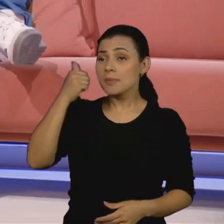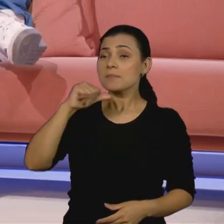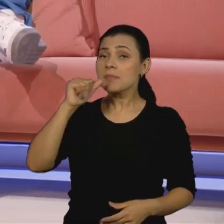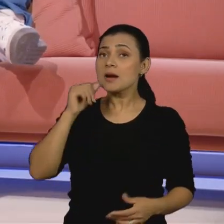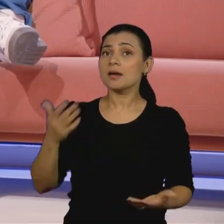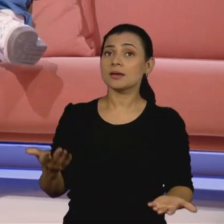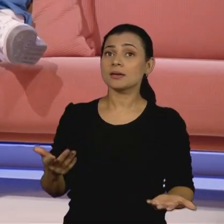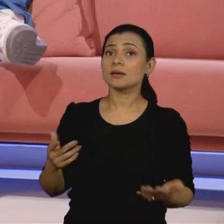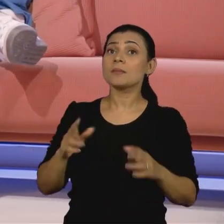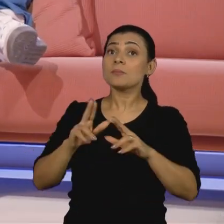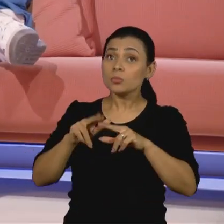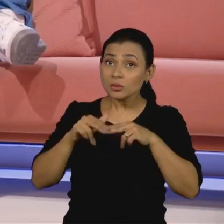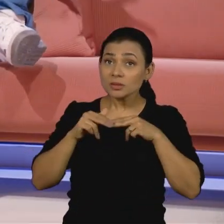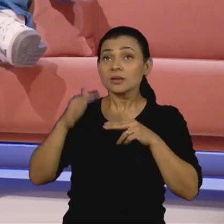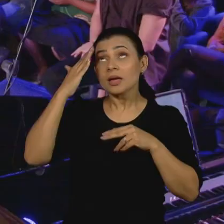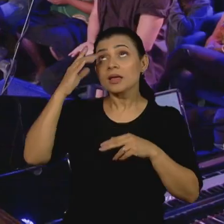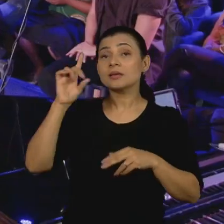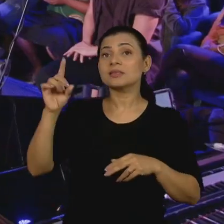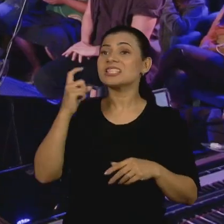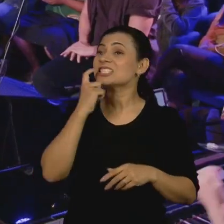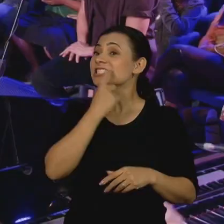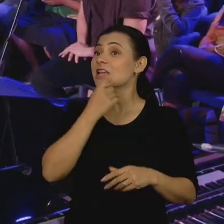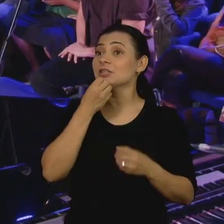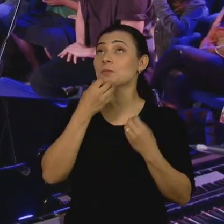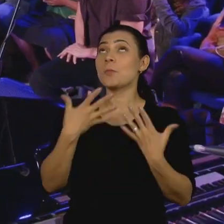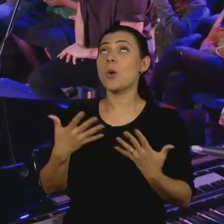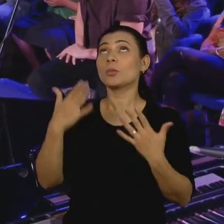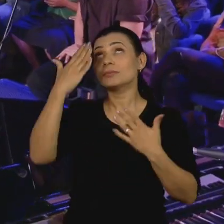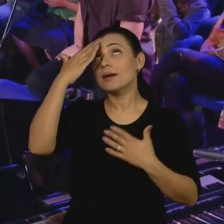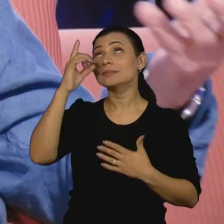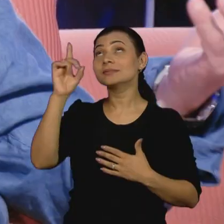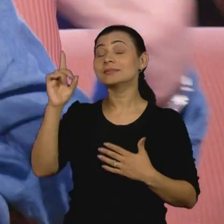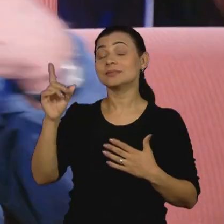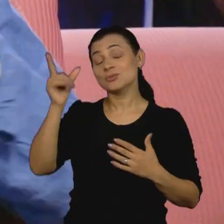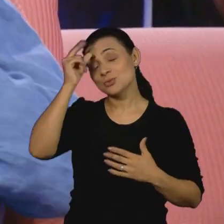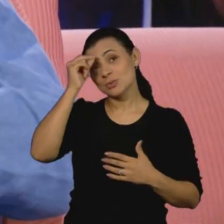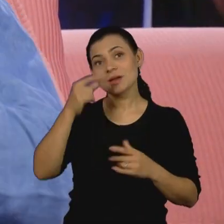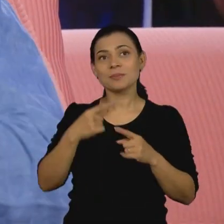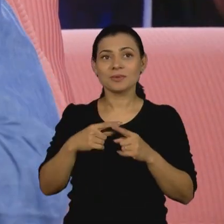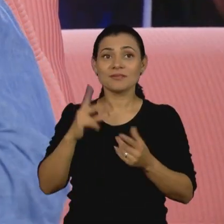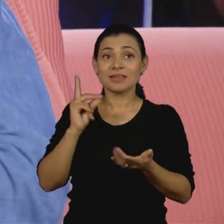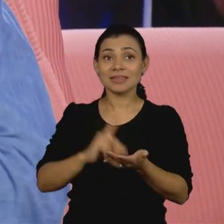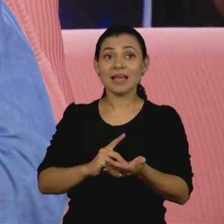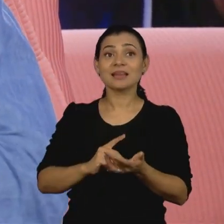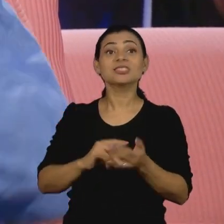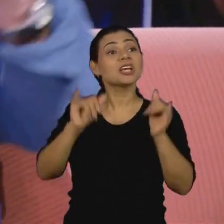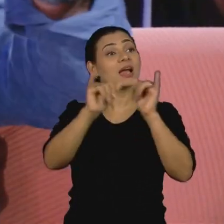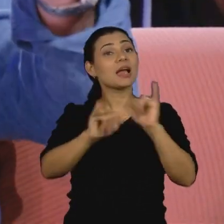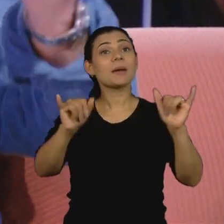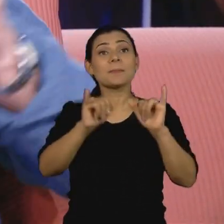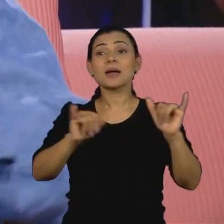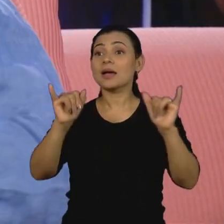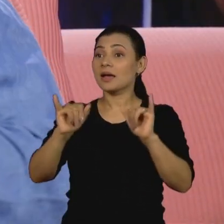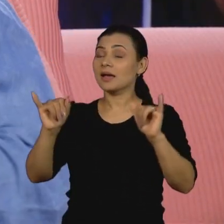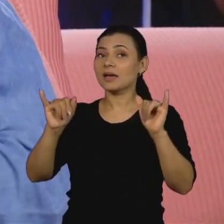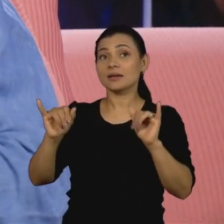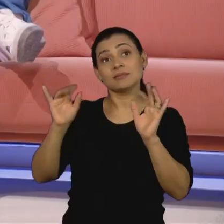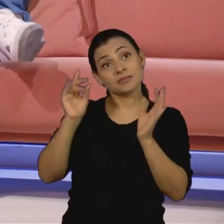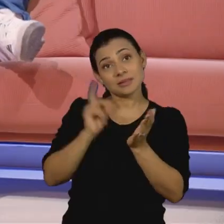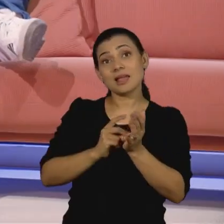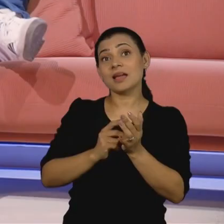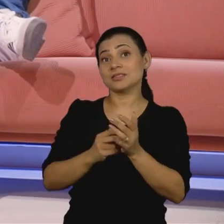Mas, graças a Deus, eu fiquei com dentes bons, né? Porque parece... Eu devia fazer campanha de... Aliás, fica uma ideia